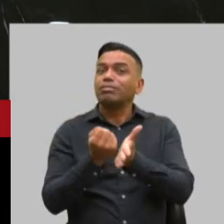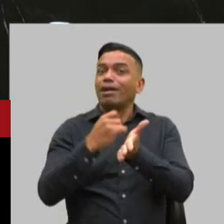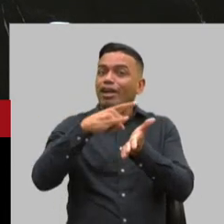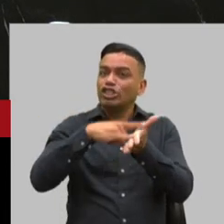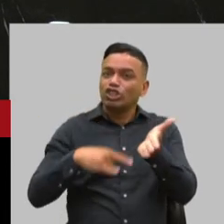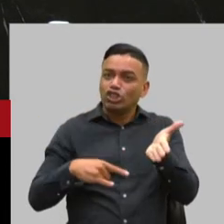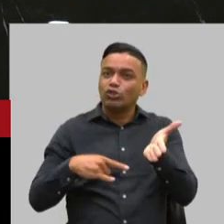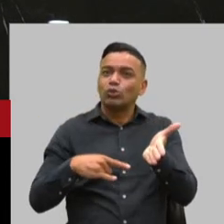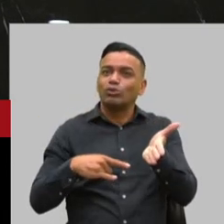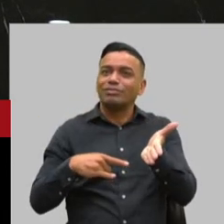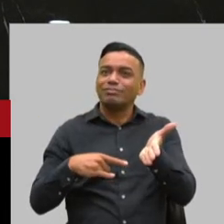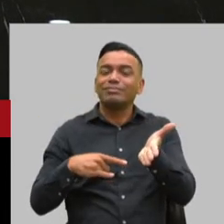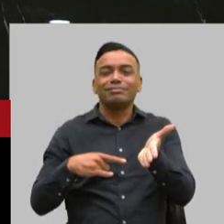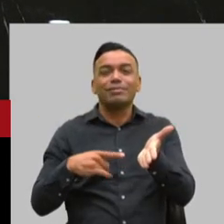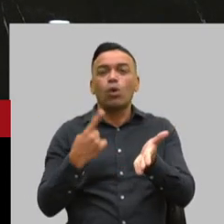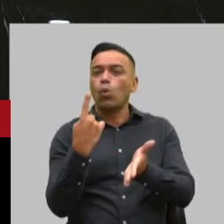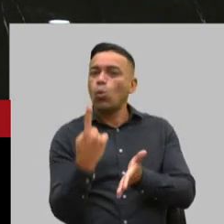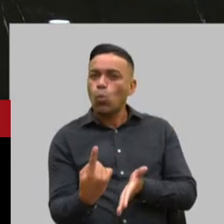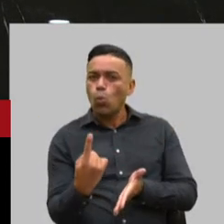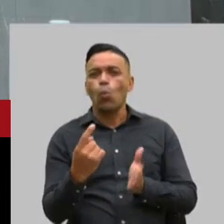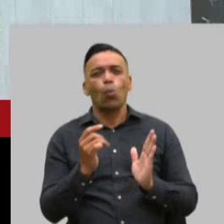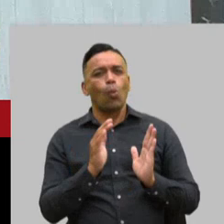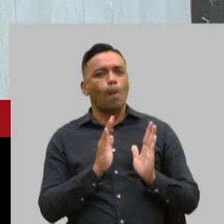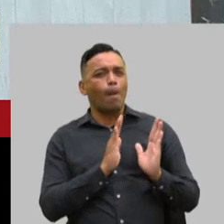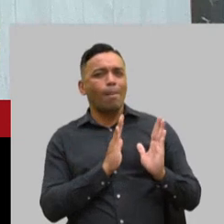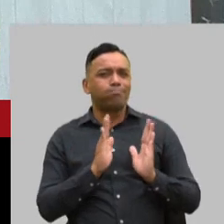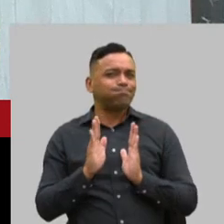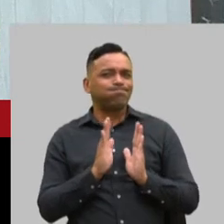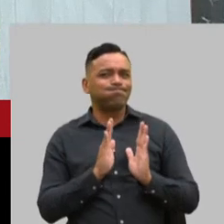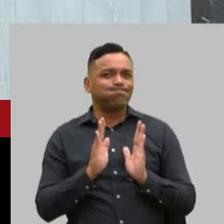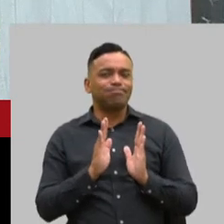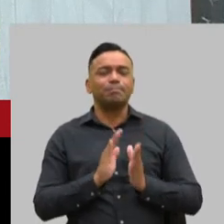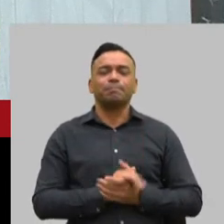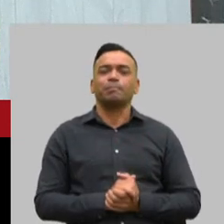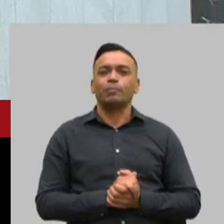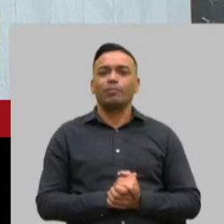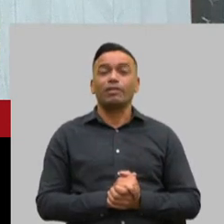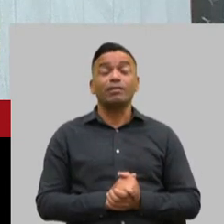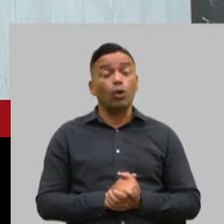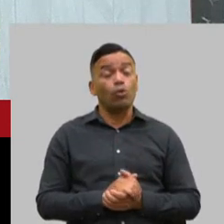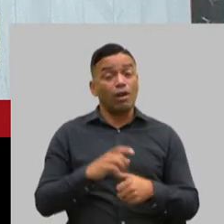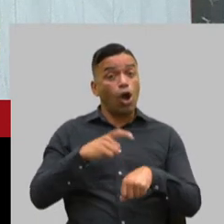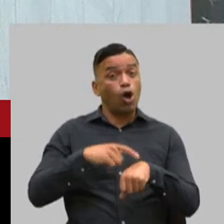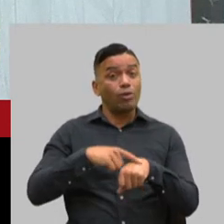um momento, porque quando a gente é bispo,